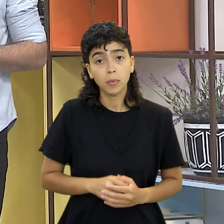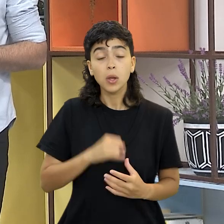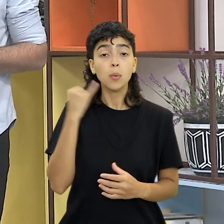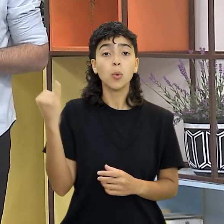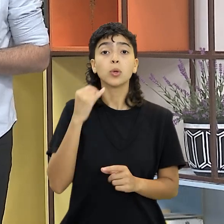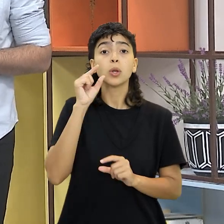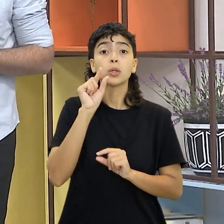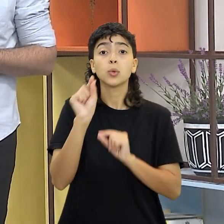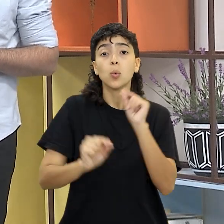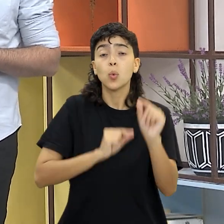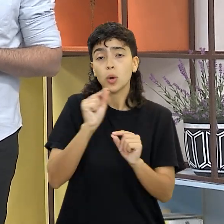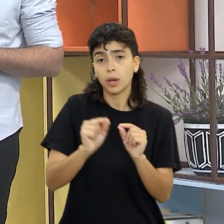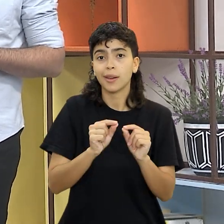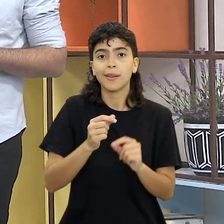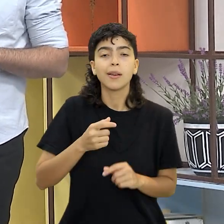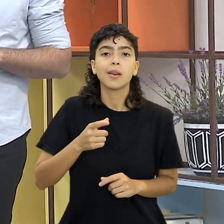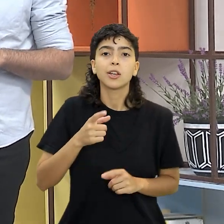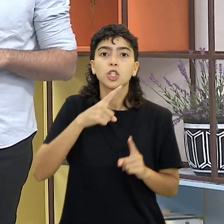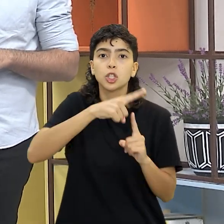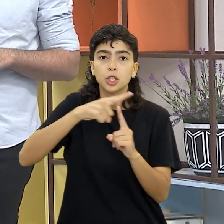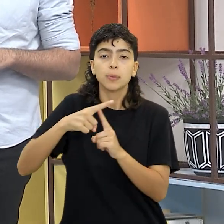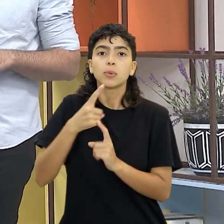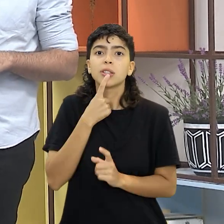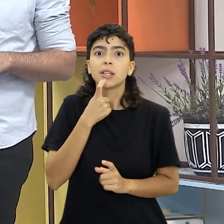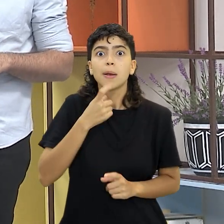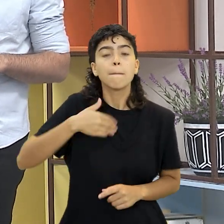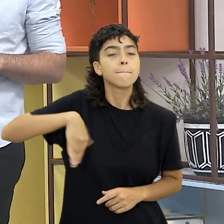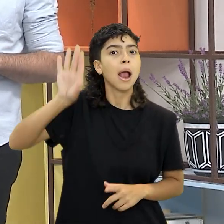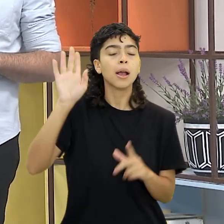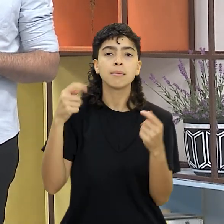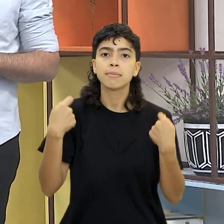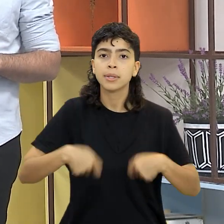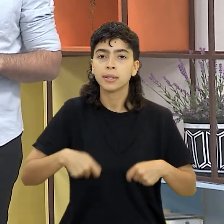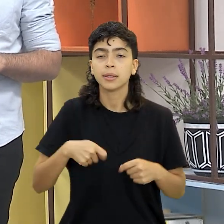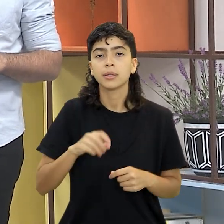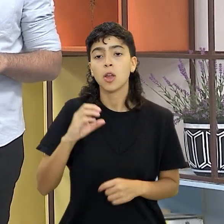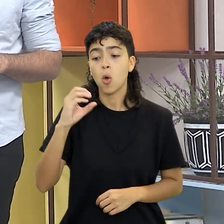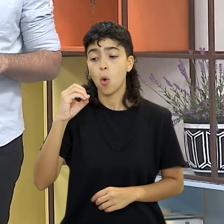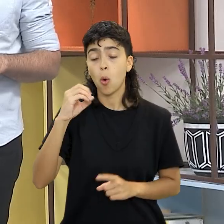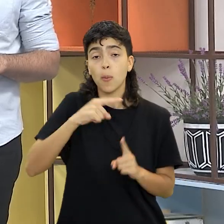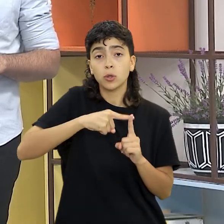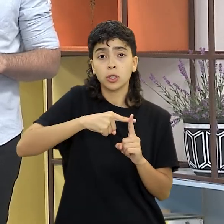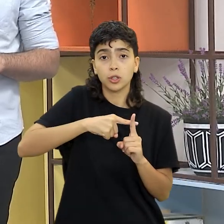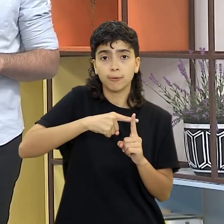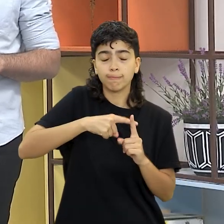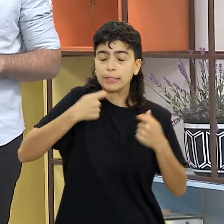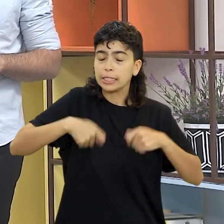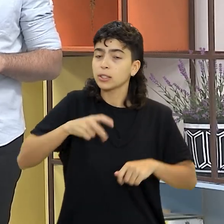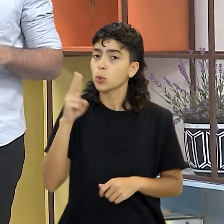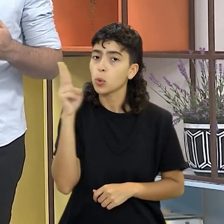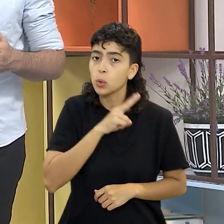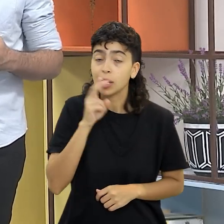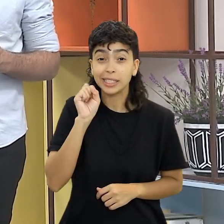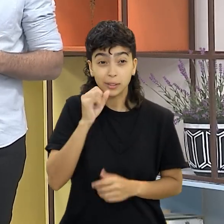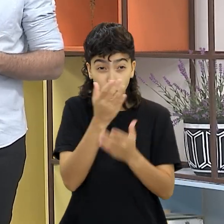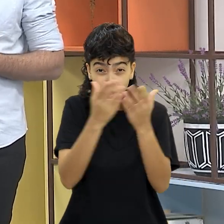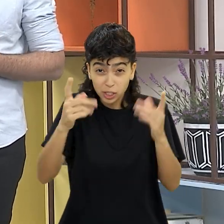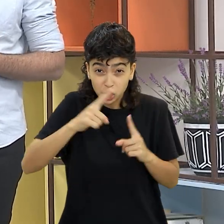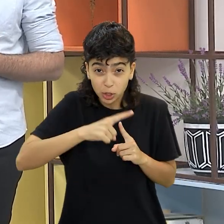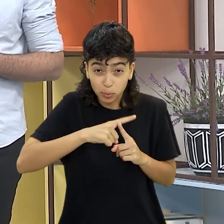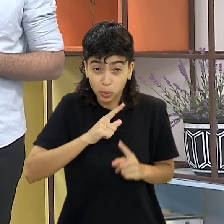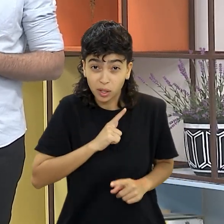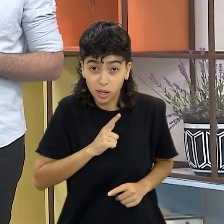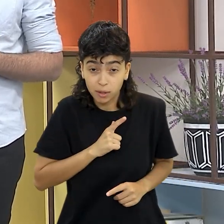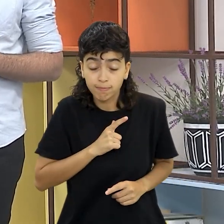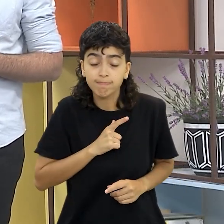5774. O tipo sanguíneo que mais precisa de doações é o O positivo. Então, se você tem essa tipagem